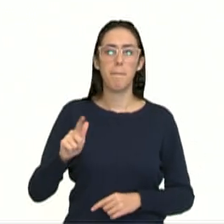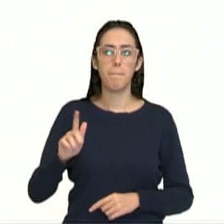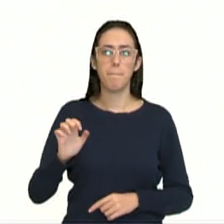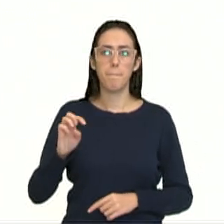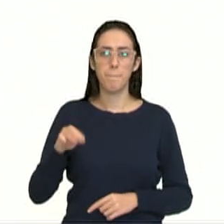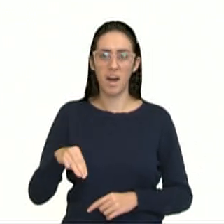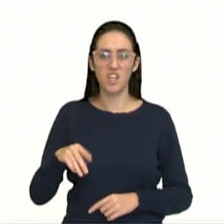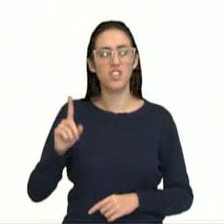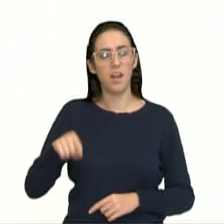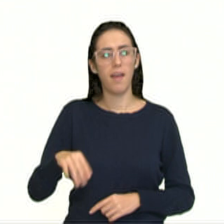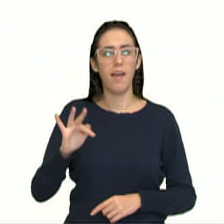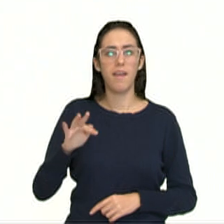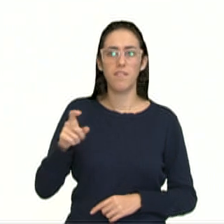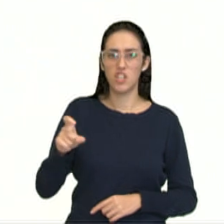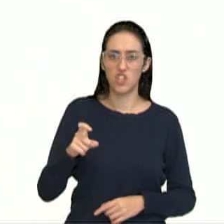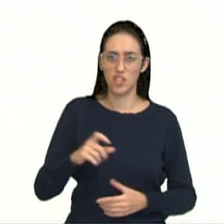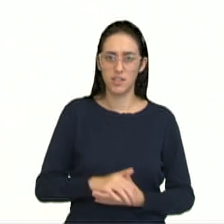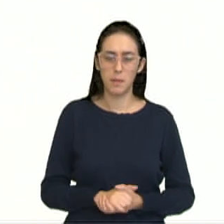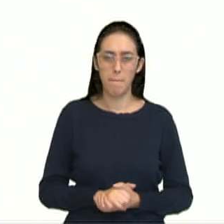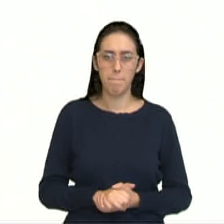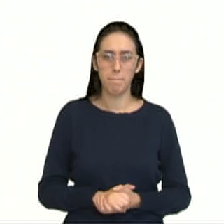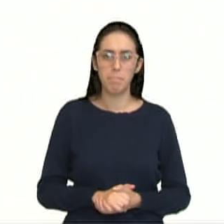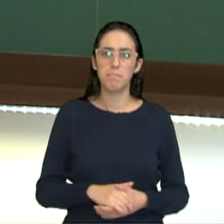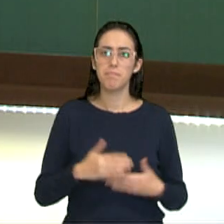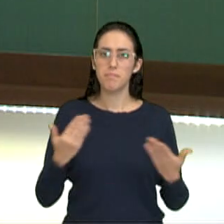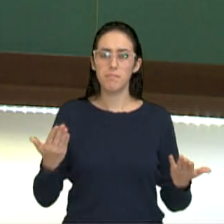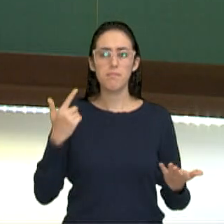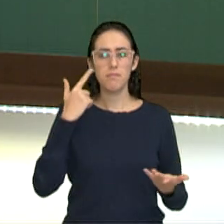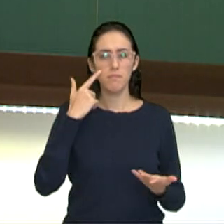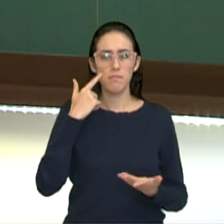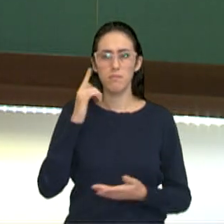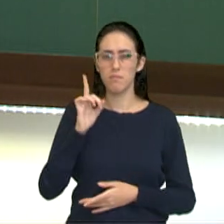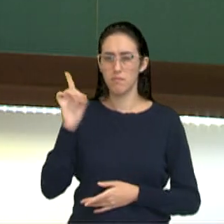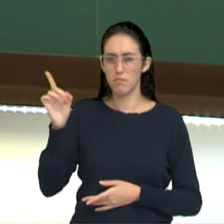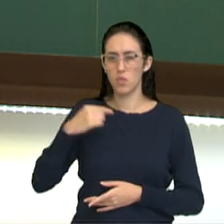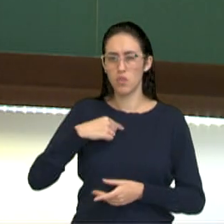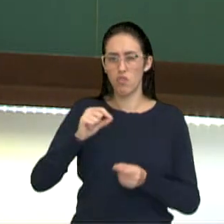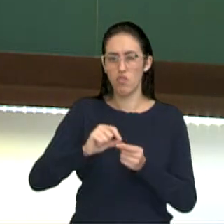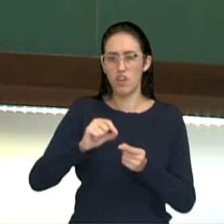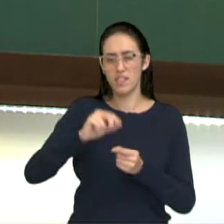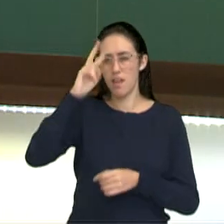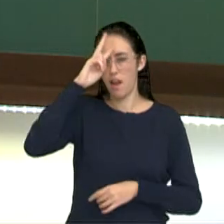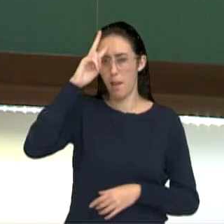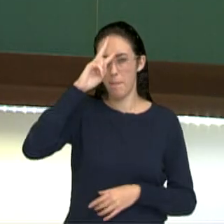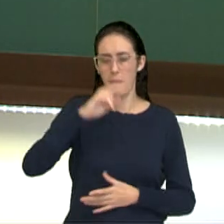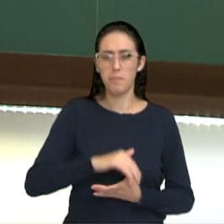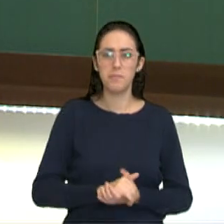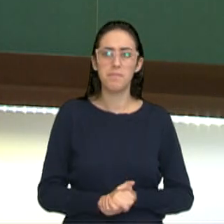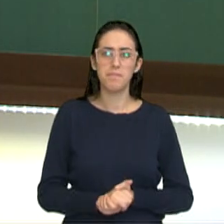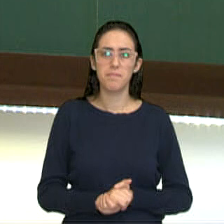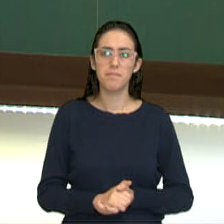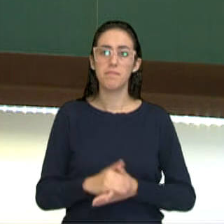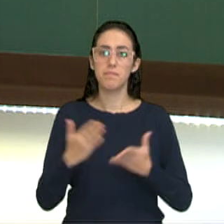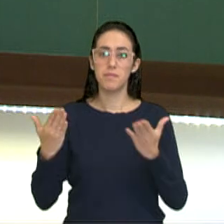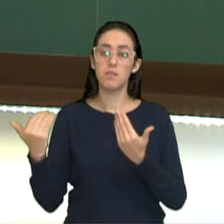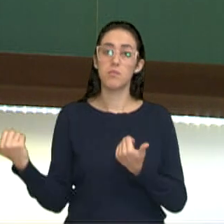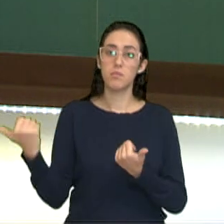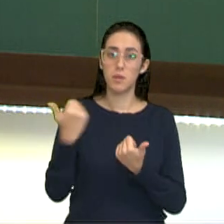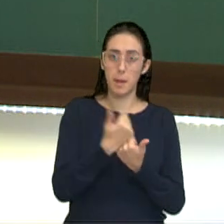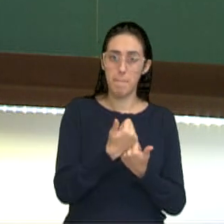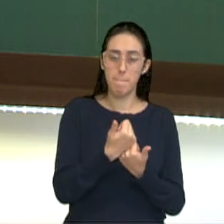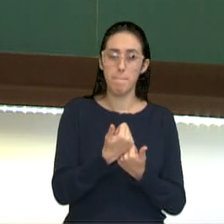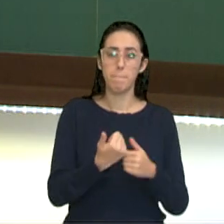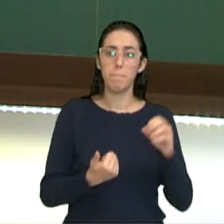meu f de x. Então vou fazer 2 aqui para a gente relembrar, né? Então substituo o